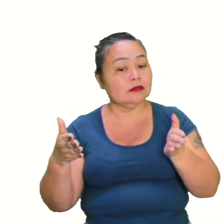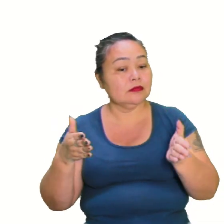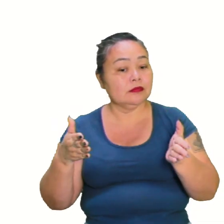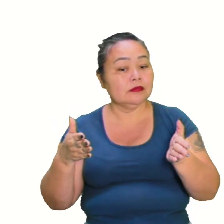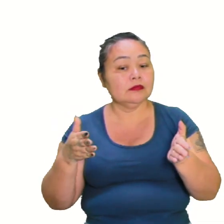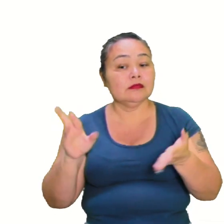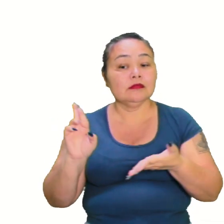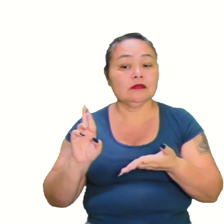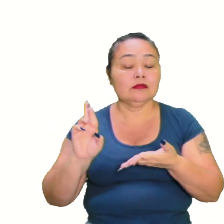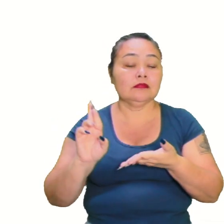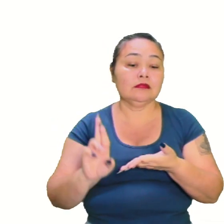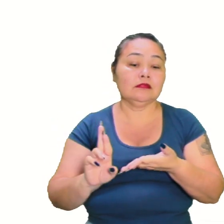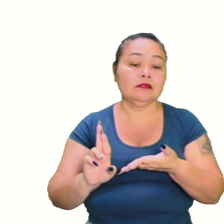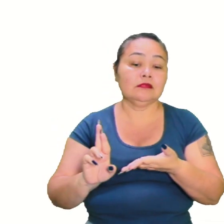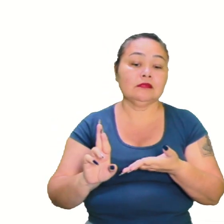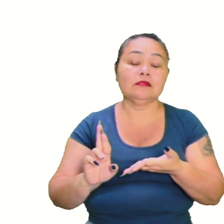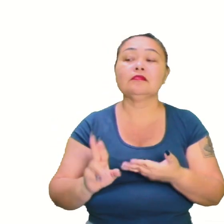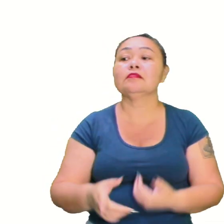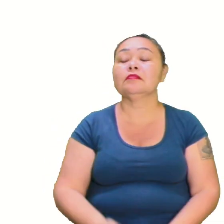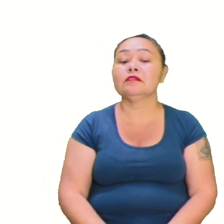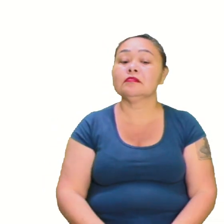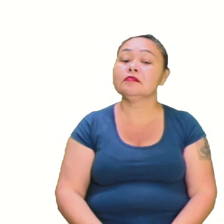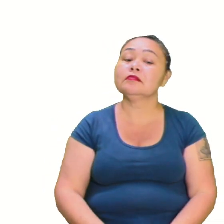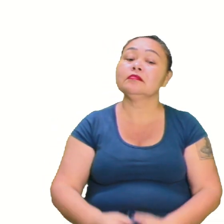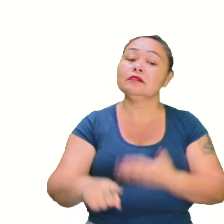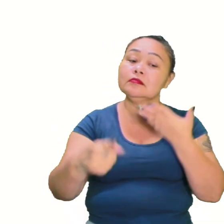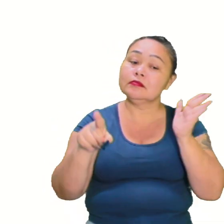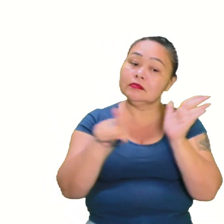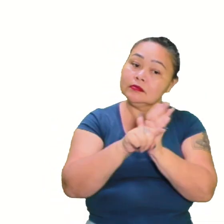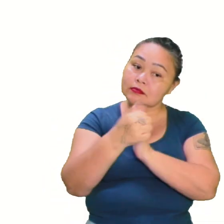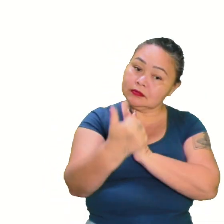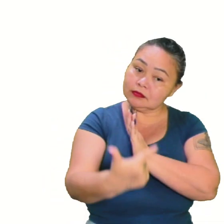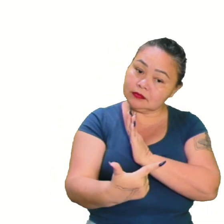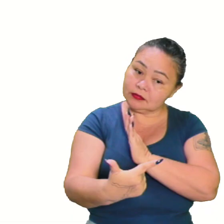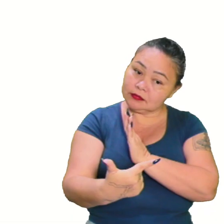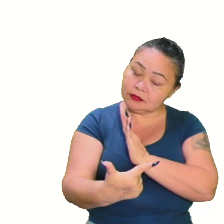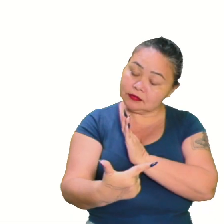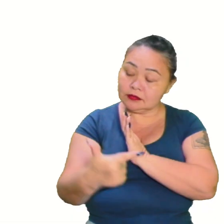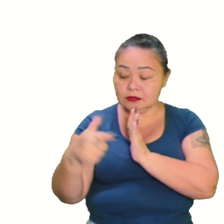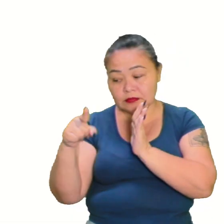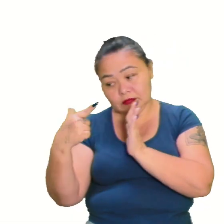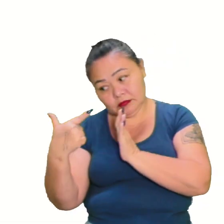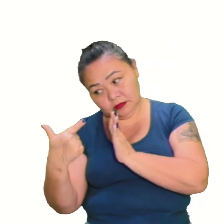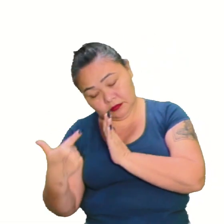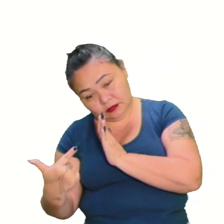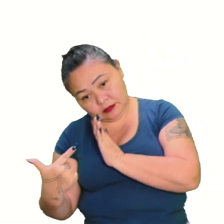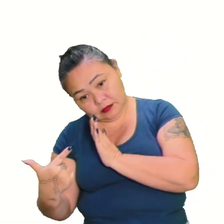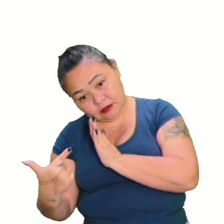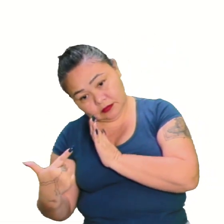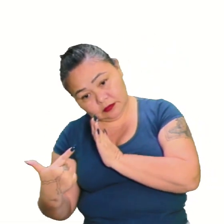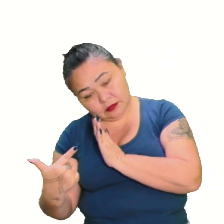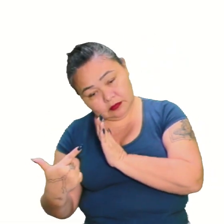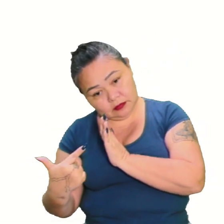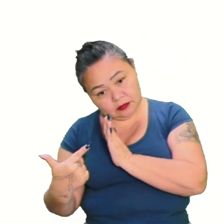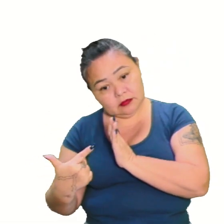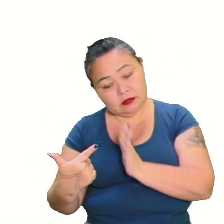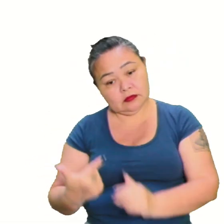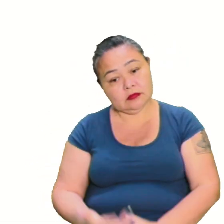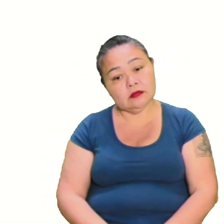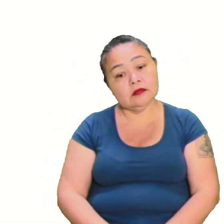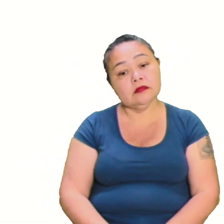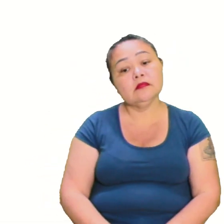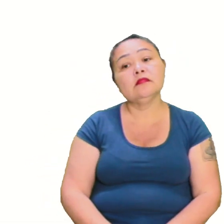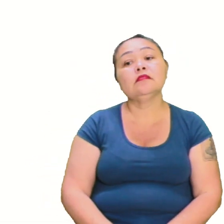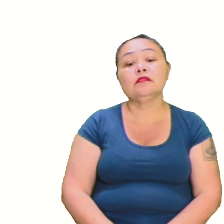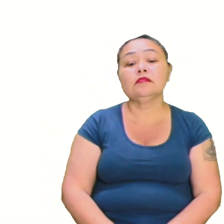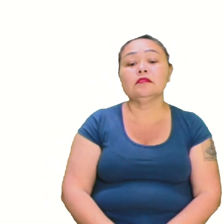que representa o intervalo. Menos 2, de menos 2. Até Ficou muito 2. fraco, né, isso aqui? Não, tá fraco? bom.